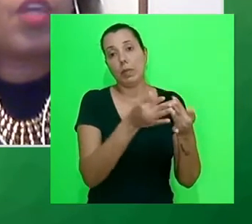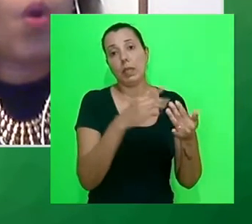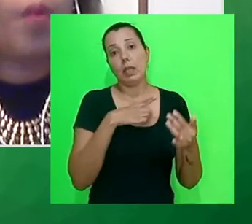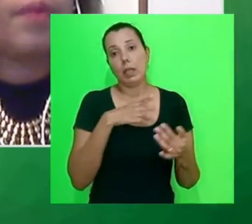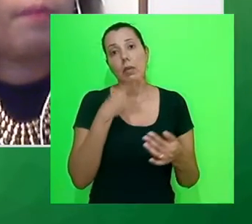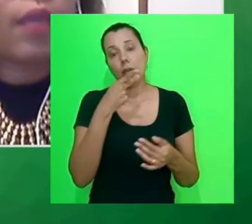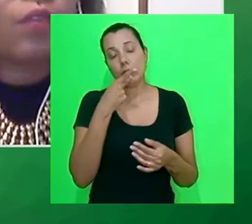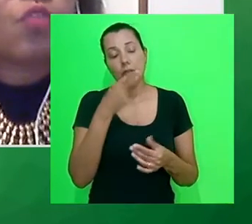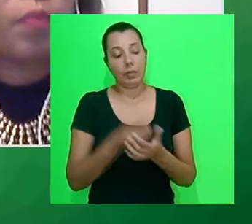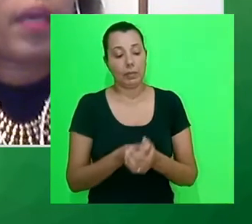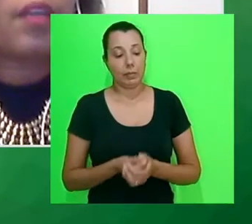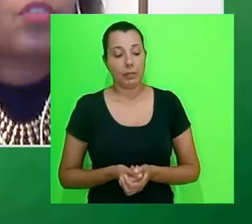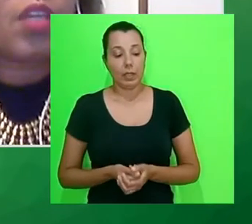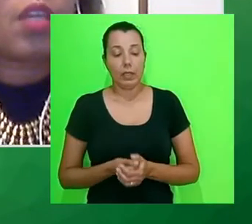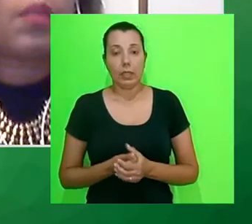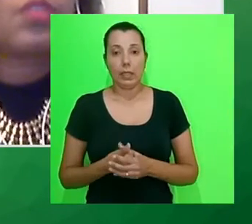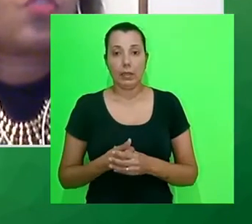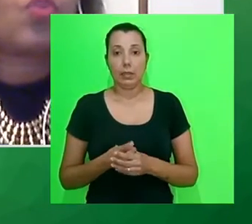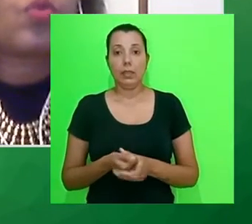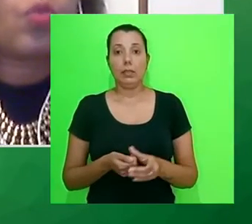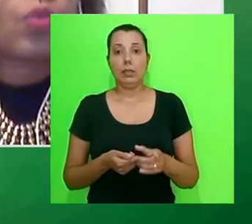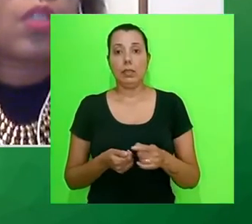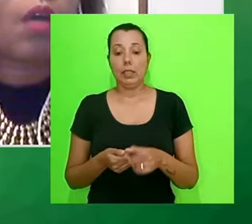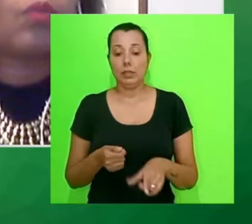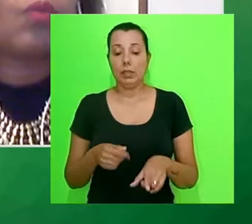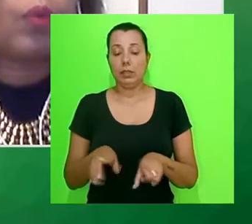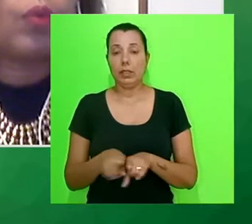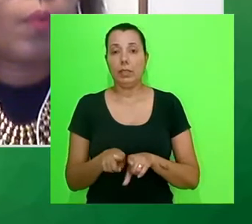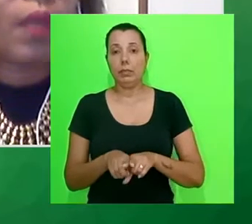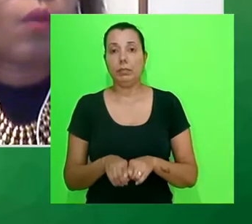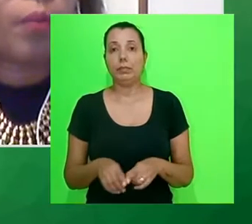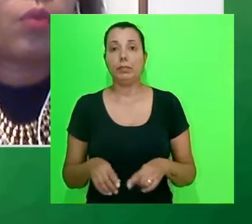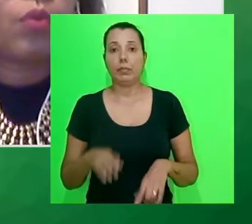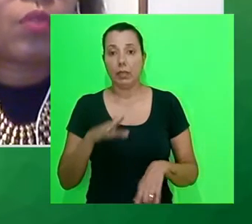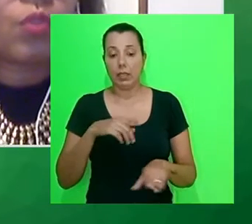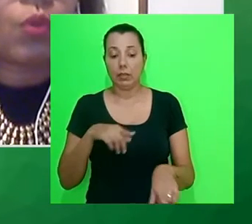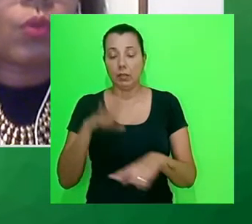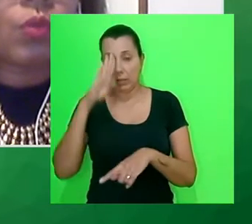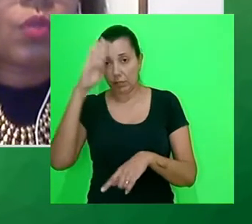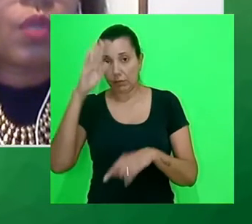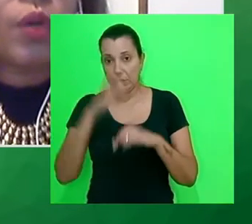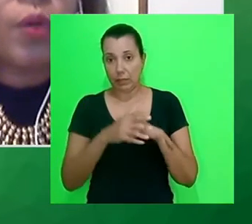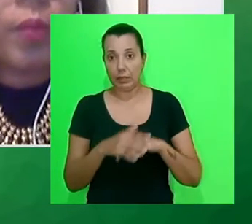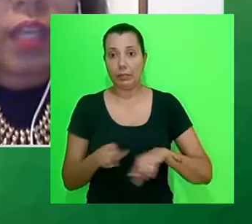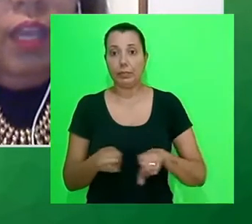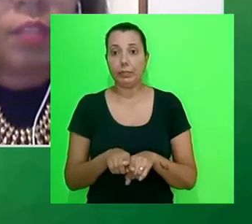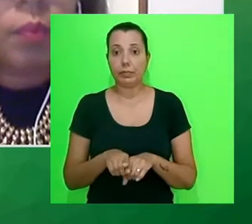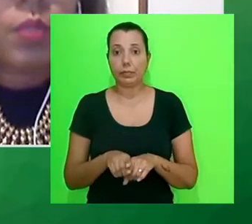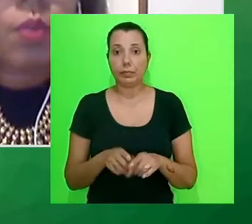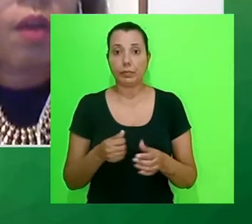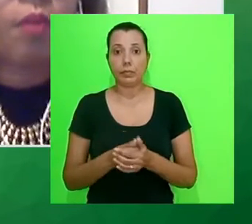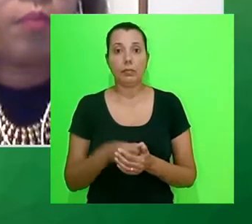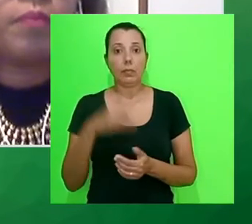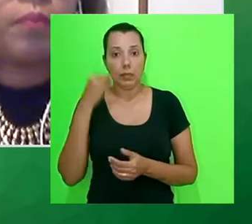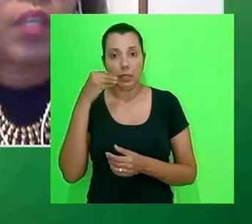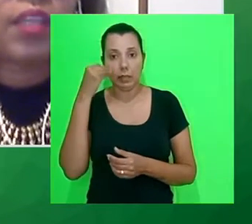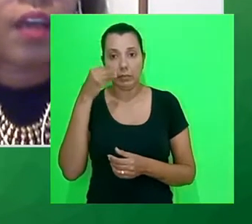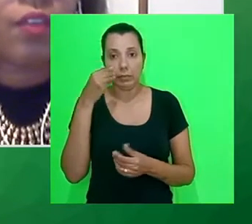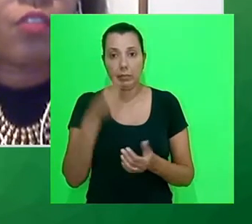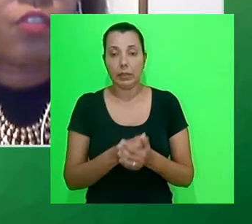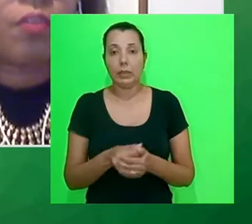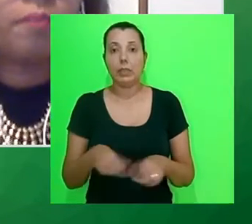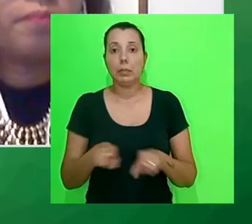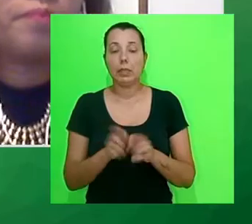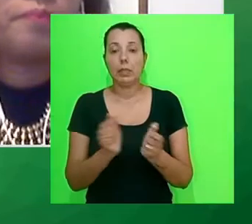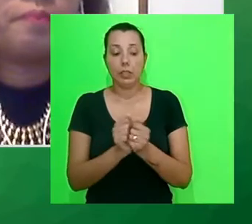perspectiva de rompimento de paradigmas e de construção do mundo melhor para todas e todos. Obrigada, pessoal.